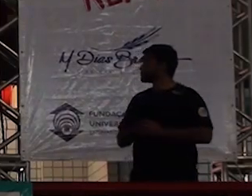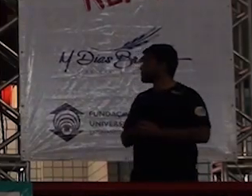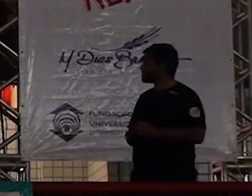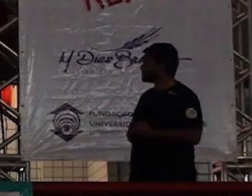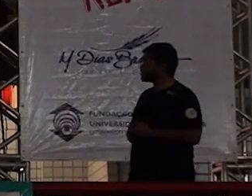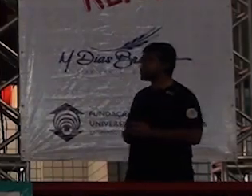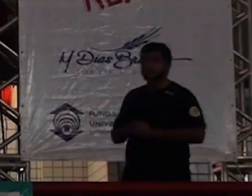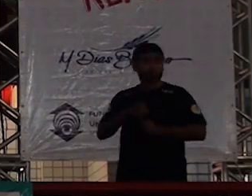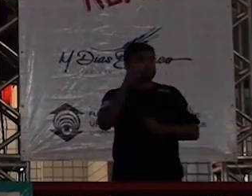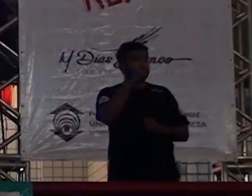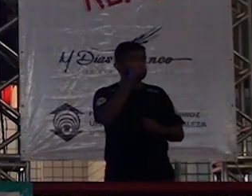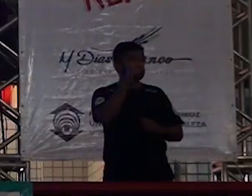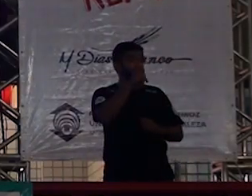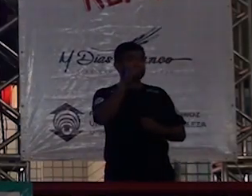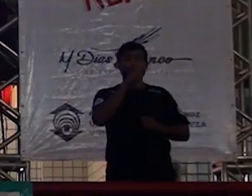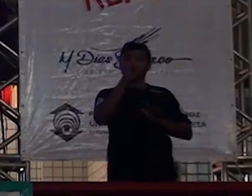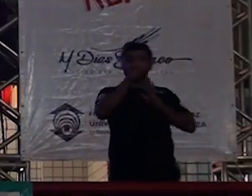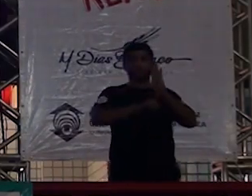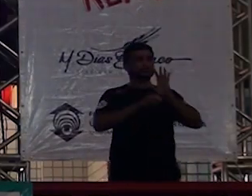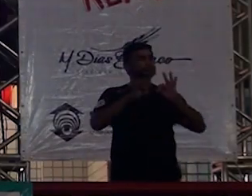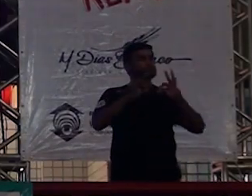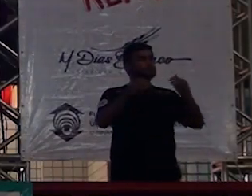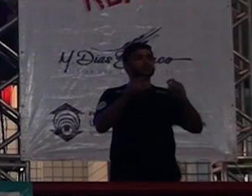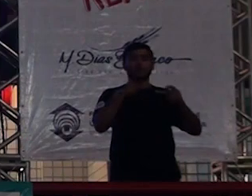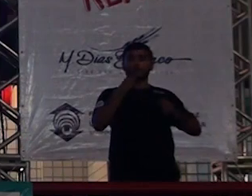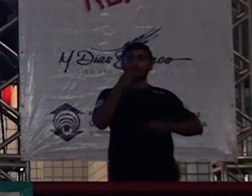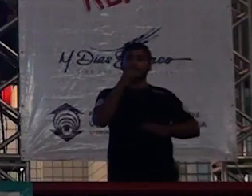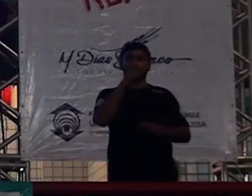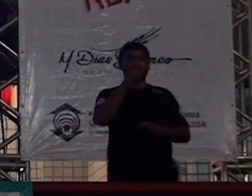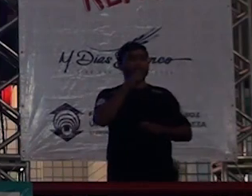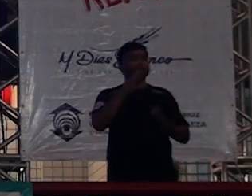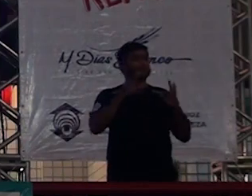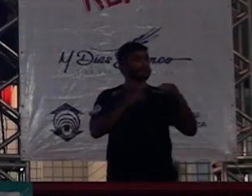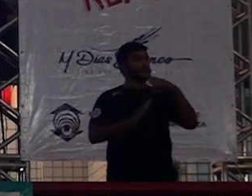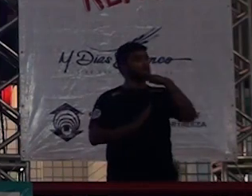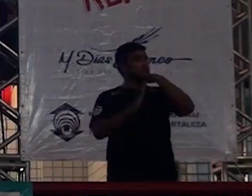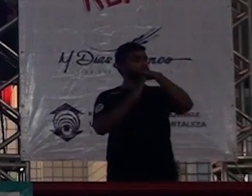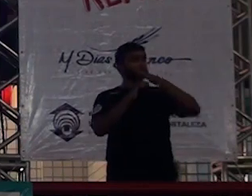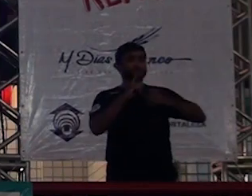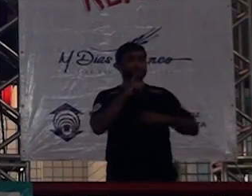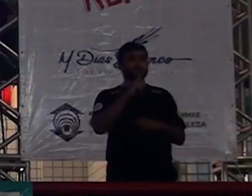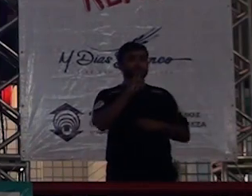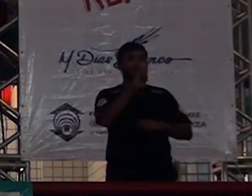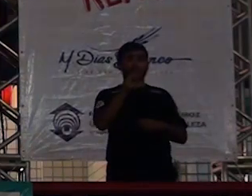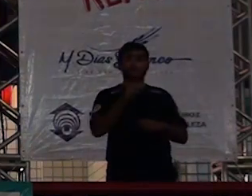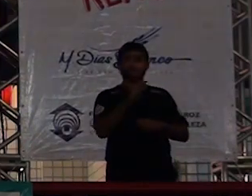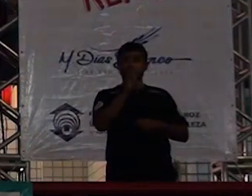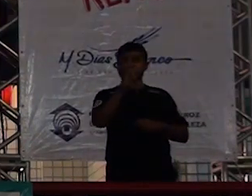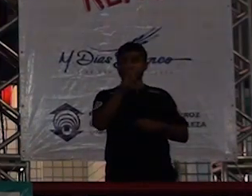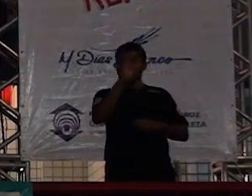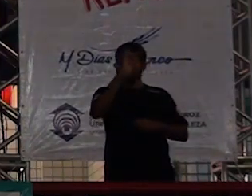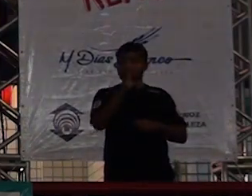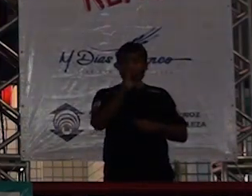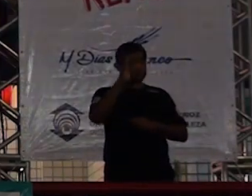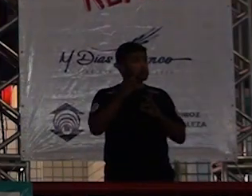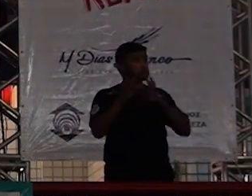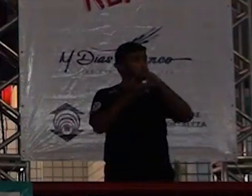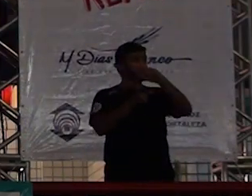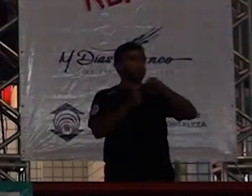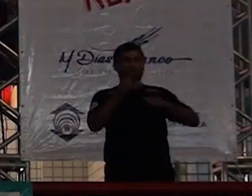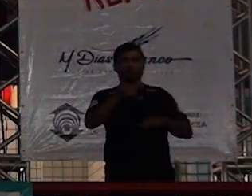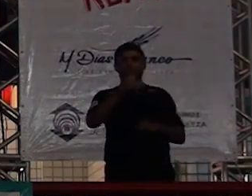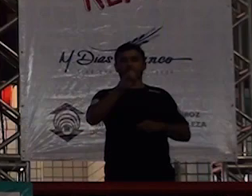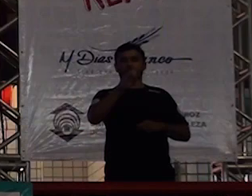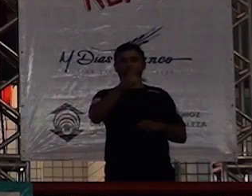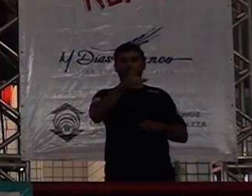recurso natural limitado e apenas 0,5% da água do planeta é doce. Em todo o mundo, mais de